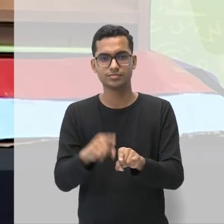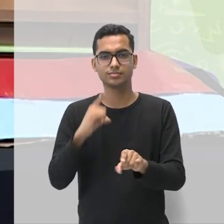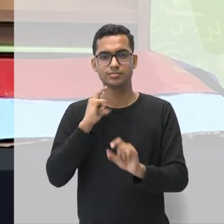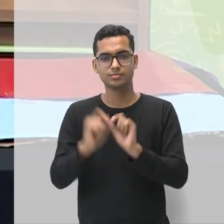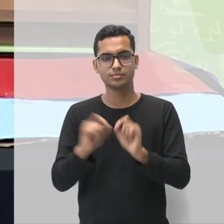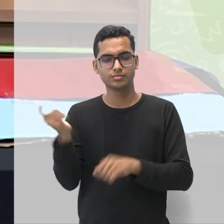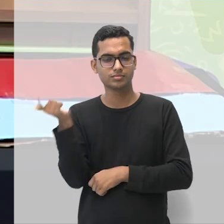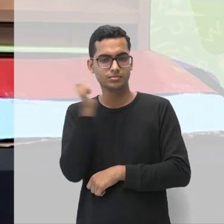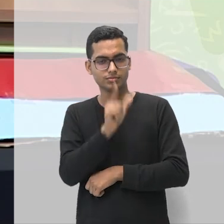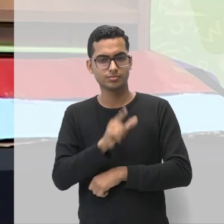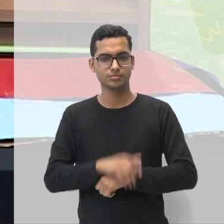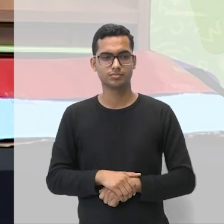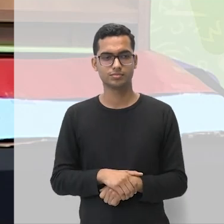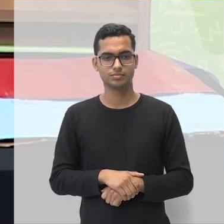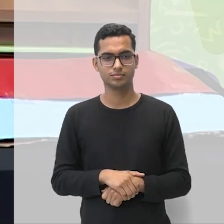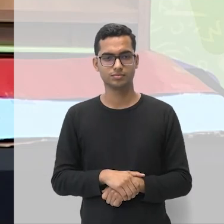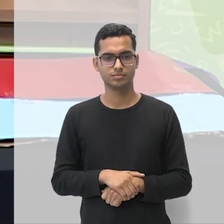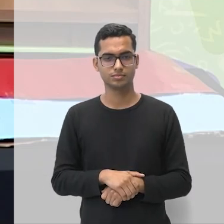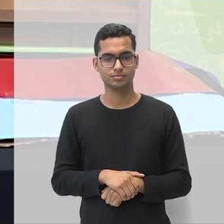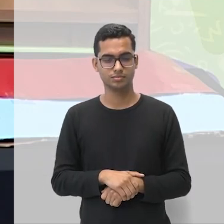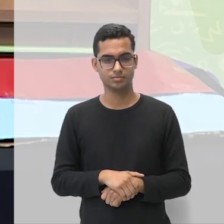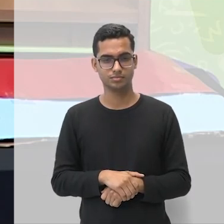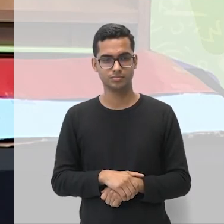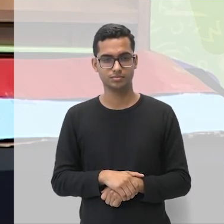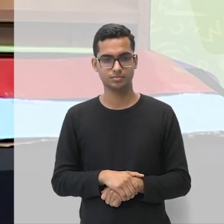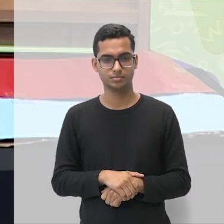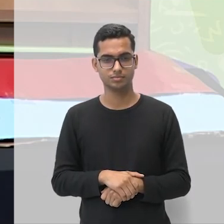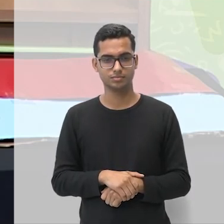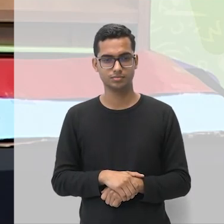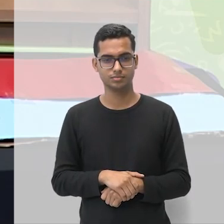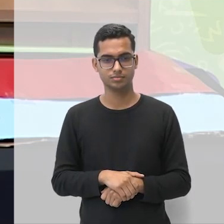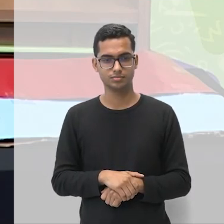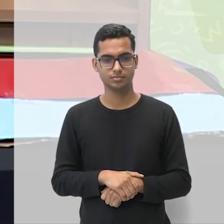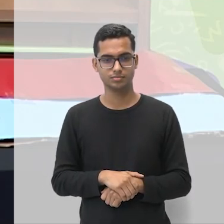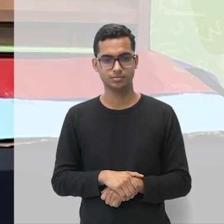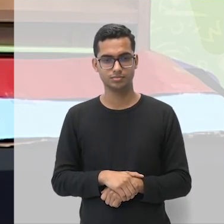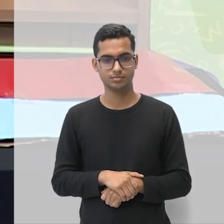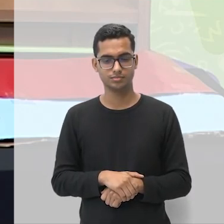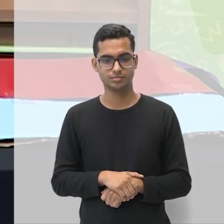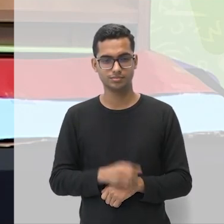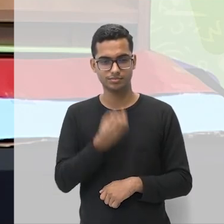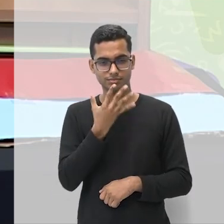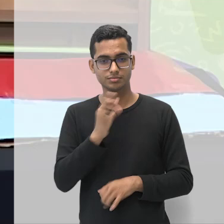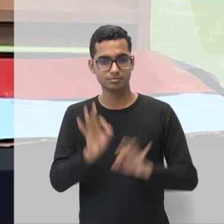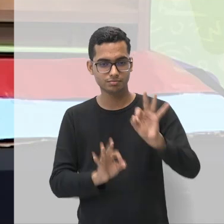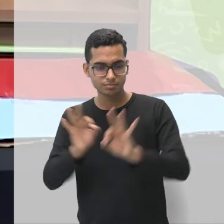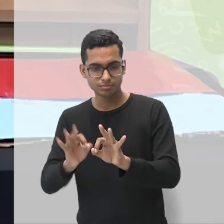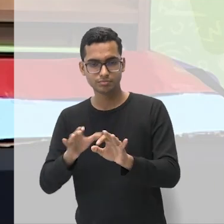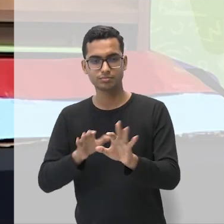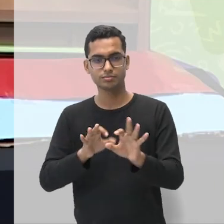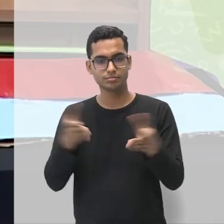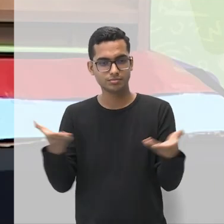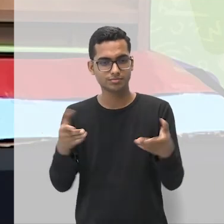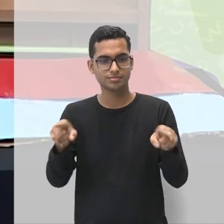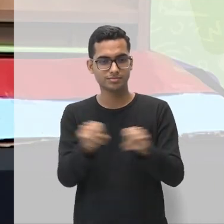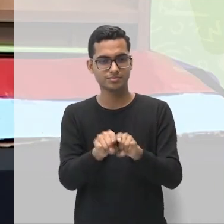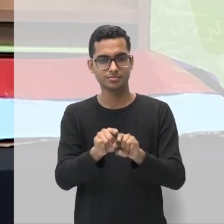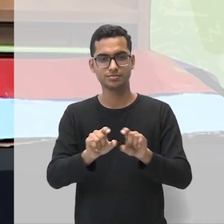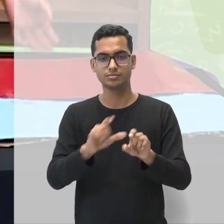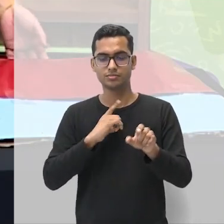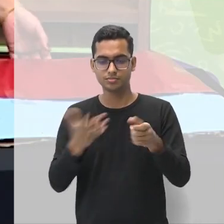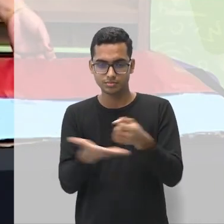organizam da forma que acharem melhor, tá bom? Então vamos lá. Vamos organizar agora esses pinos na nossa